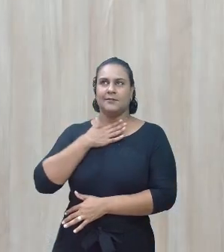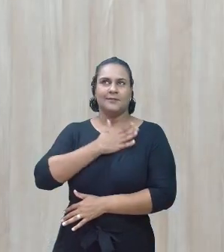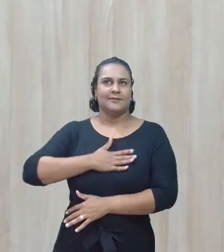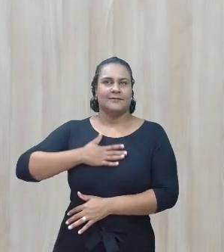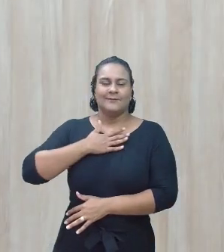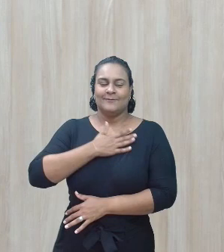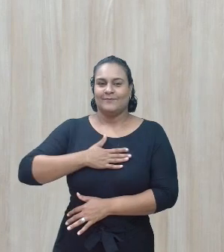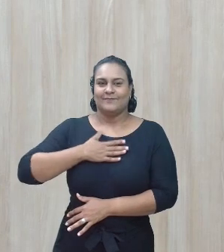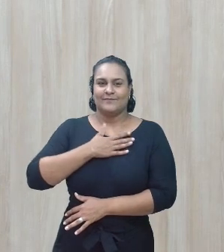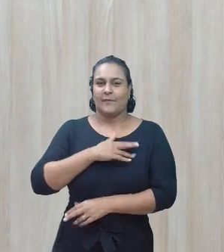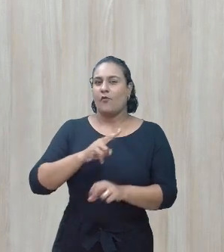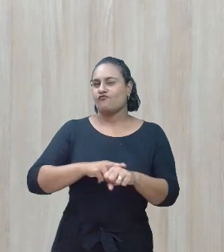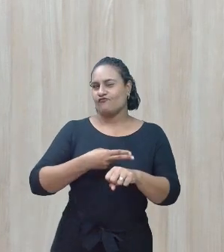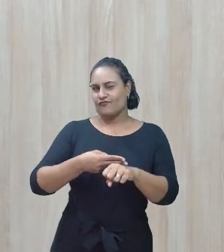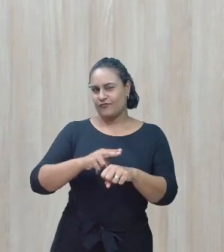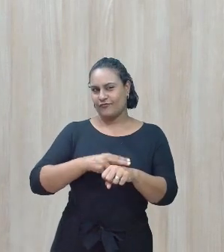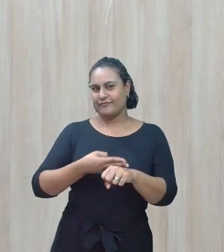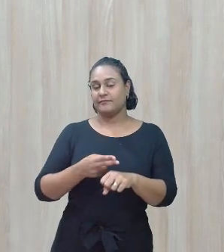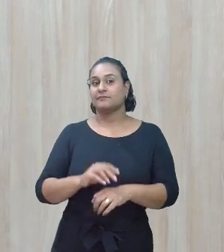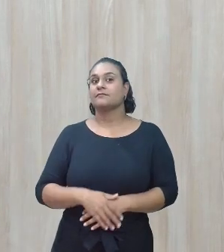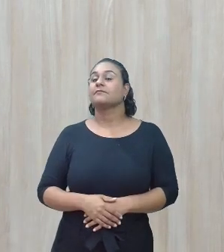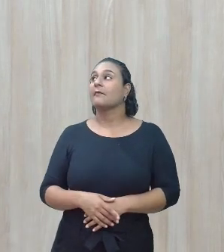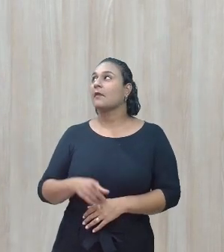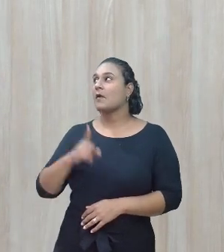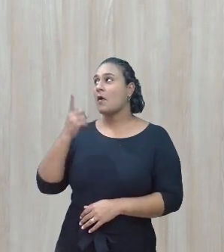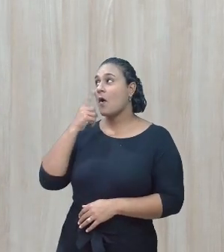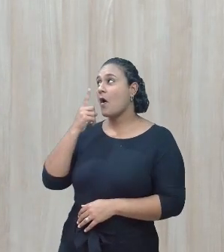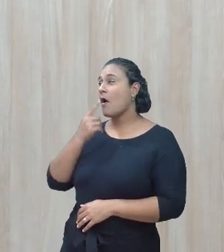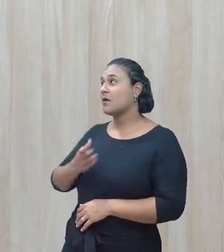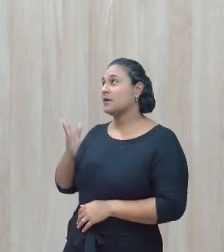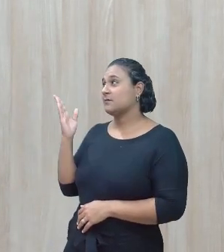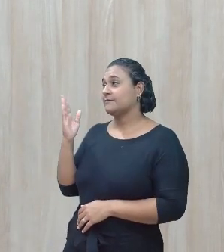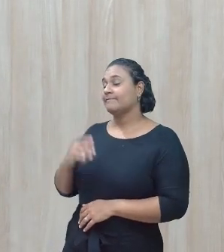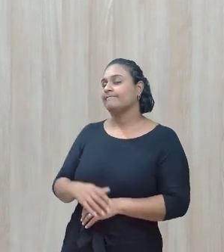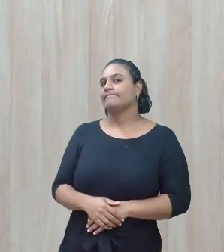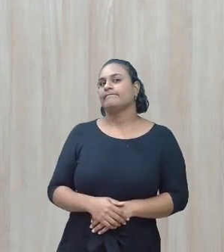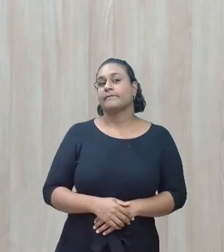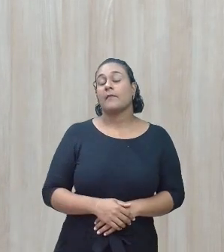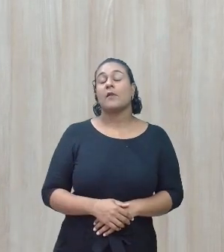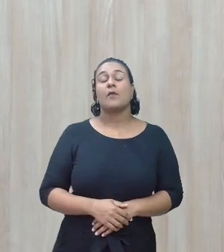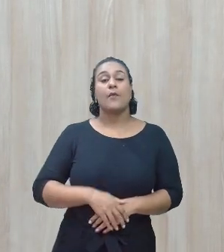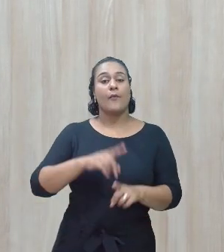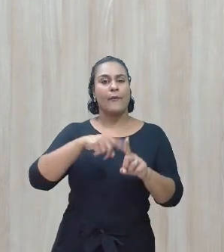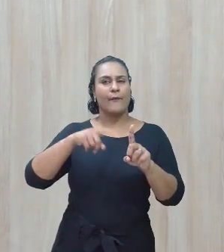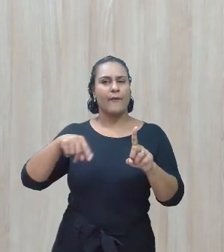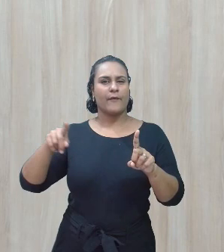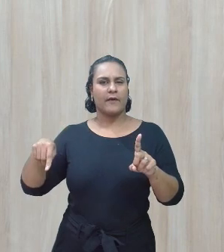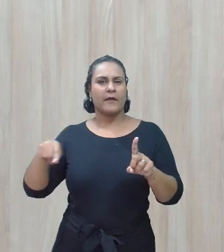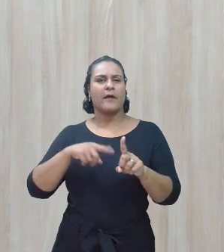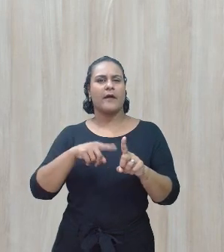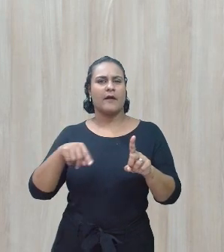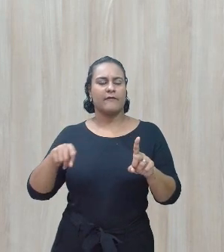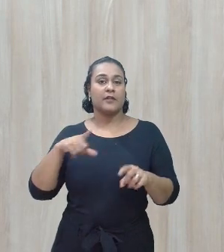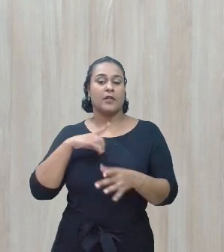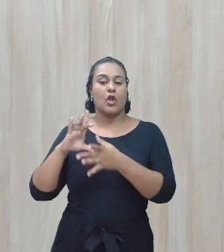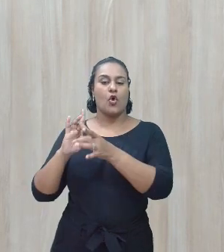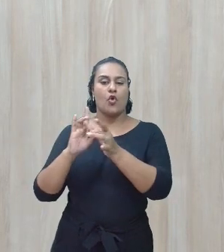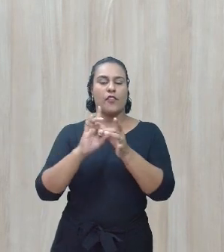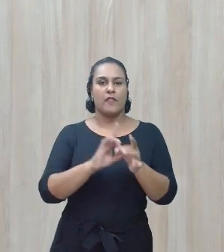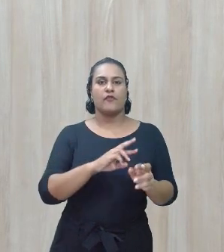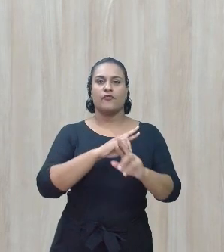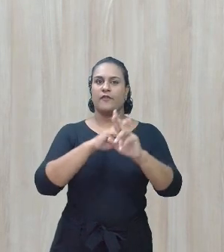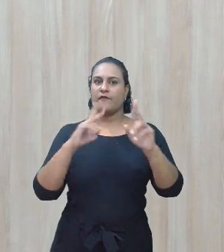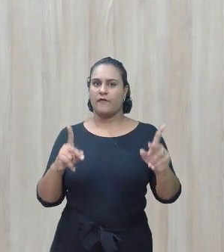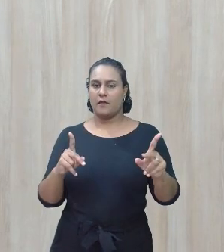que é o chocolate, né, gente? Então, olha que interessante. O mesmo gráfico coloca dois contextos diferentes,